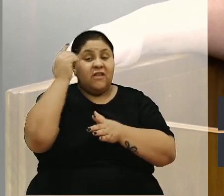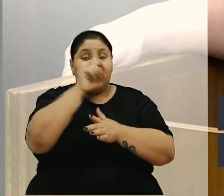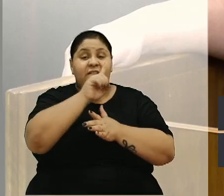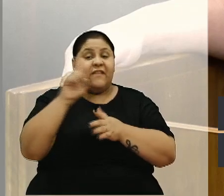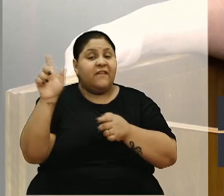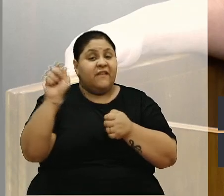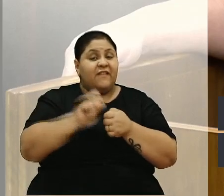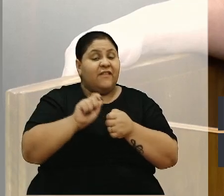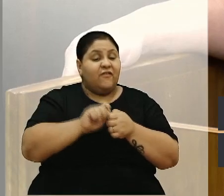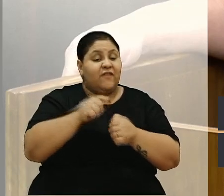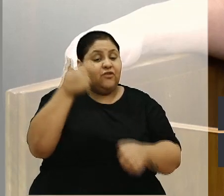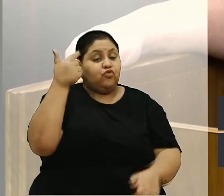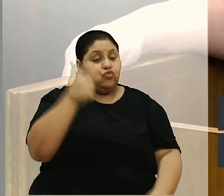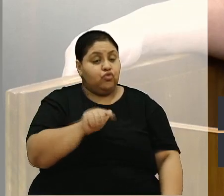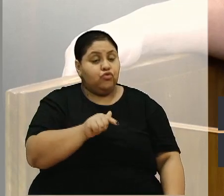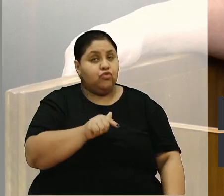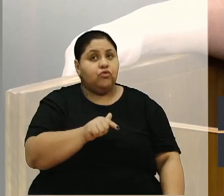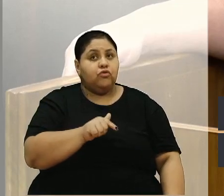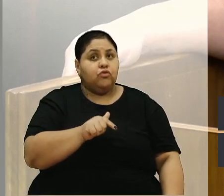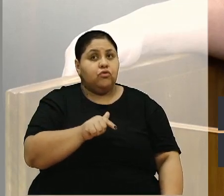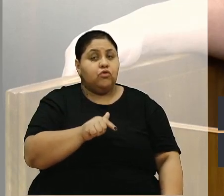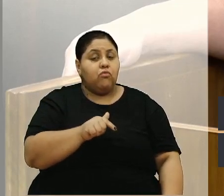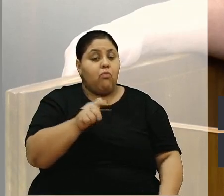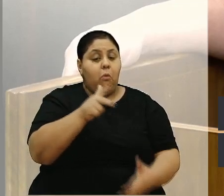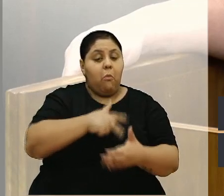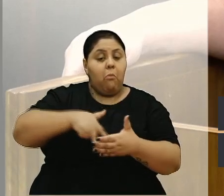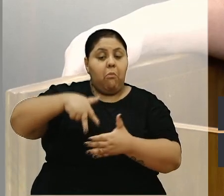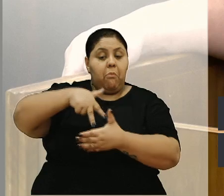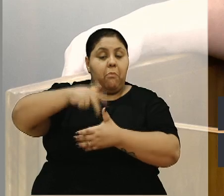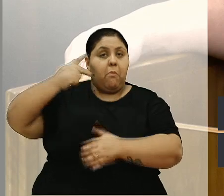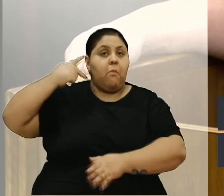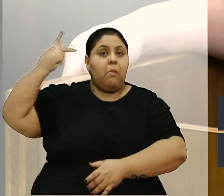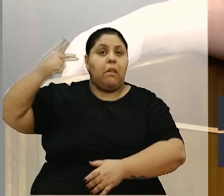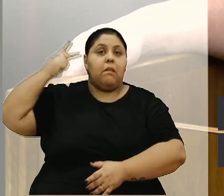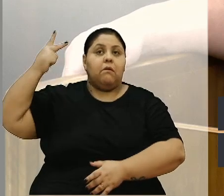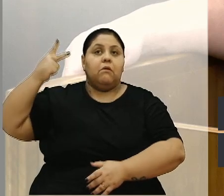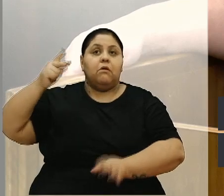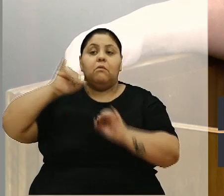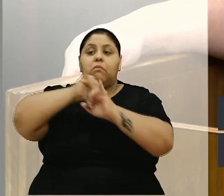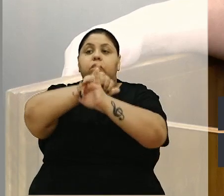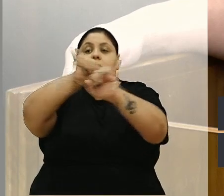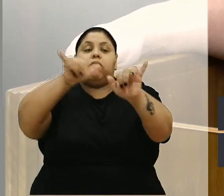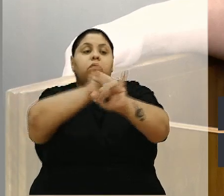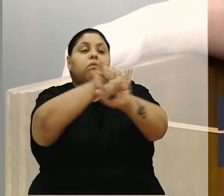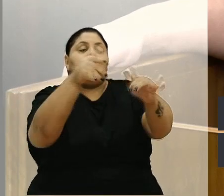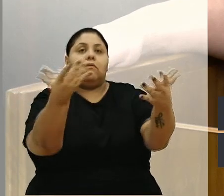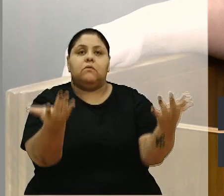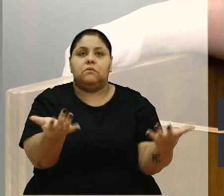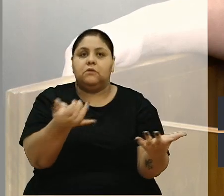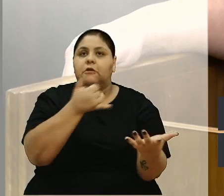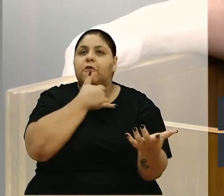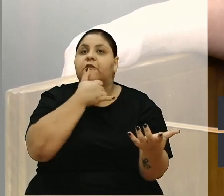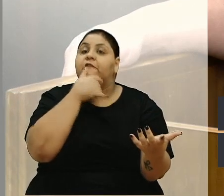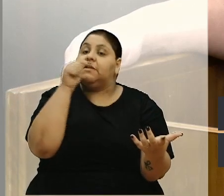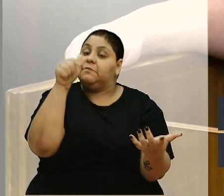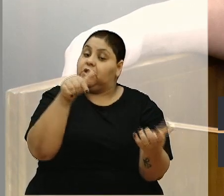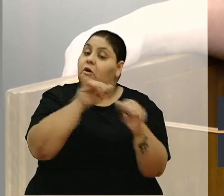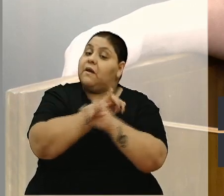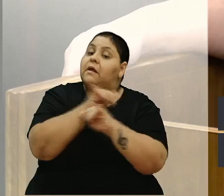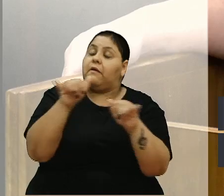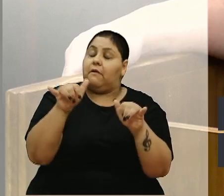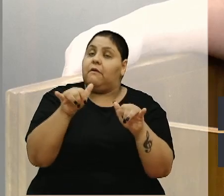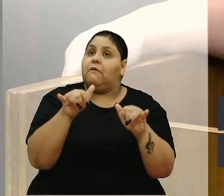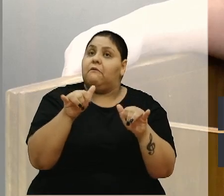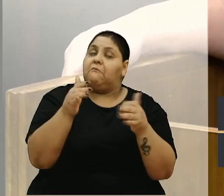façam novamente um palanque eleitoral, tá? Que infelizmente nesse anúncio